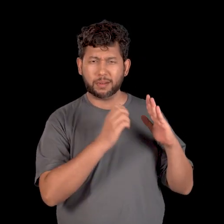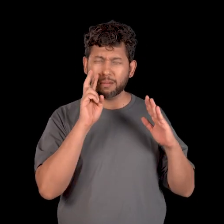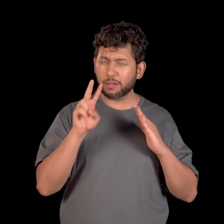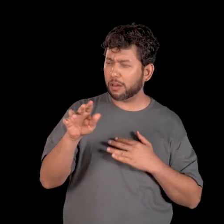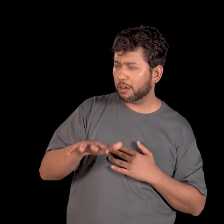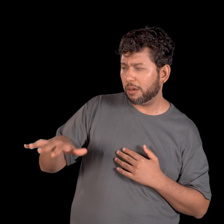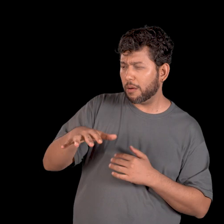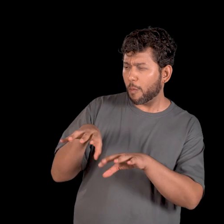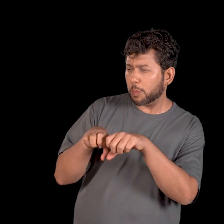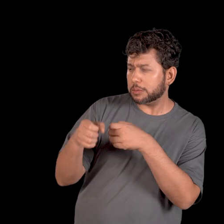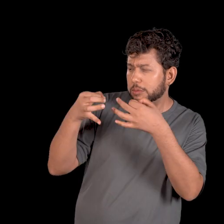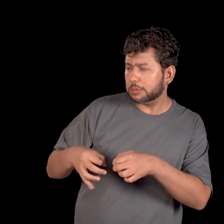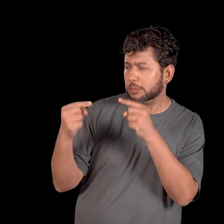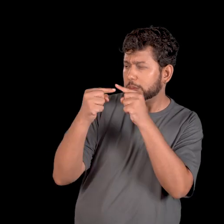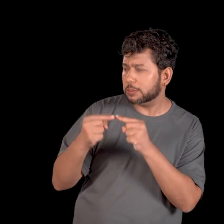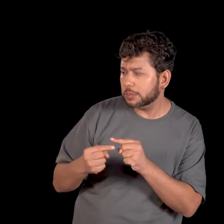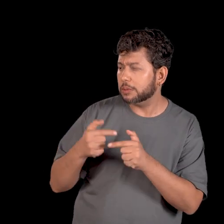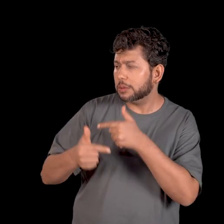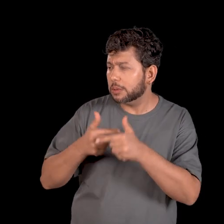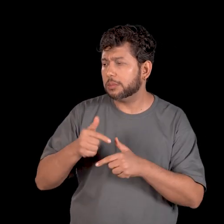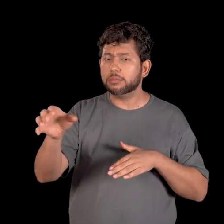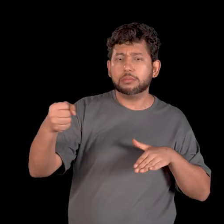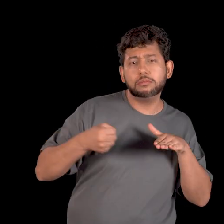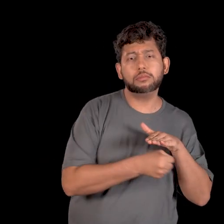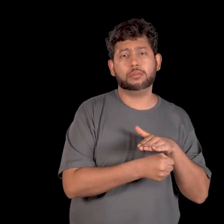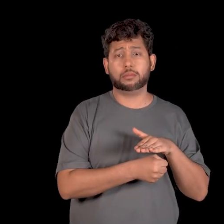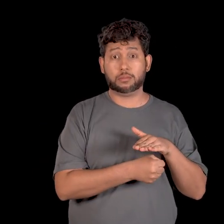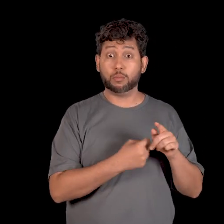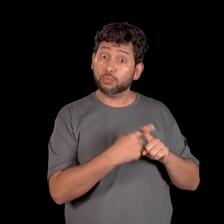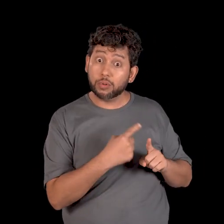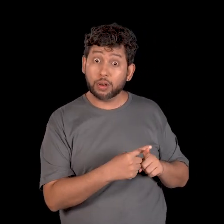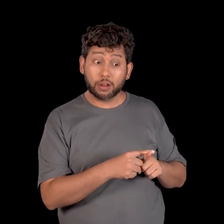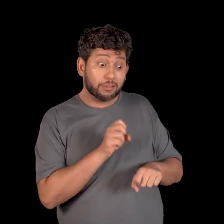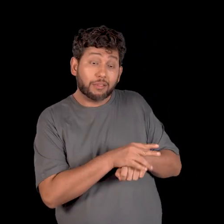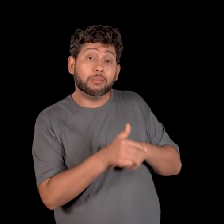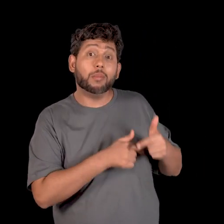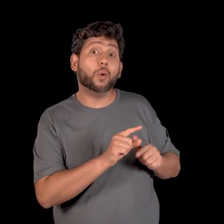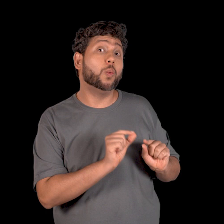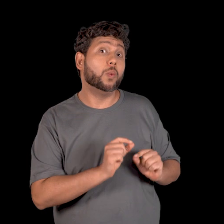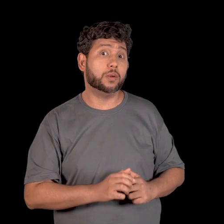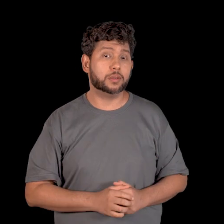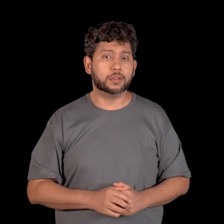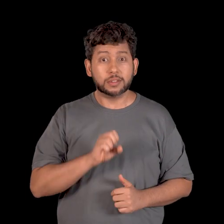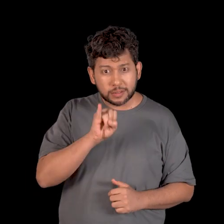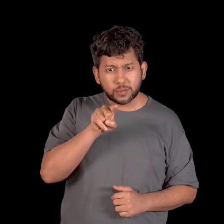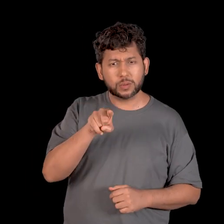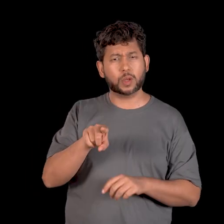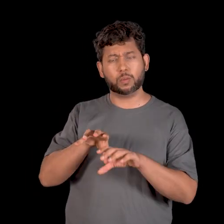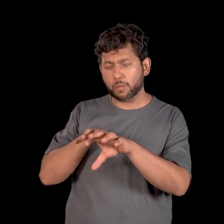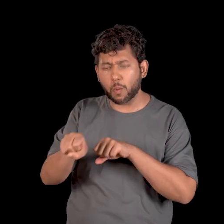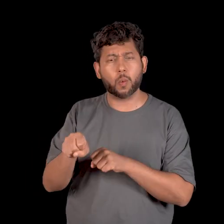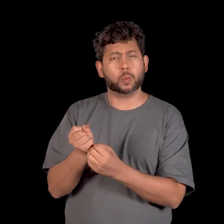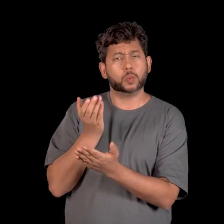pois as empresas procuram pessoas com melhor formação e com maior competência em diversos aspectos, de acordo com os cargos